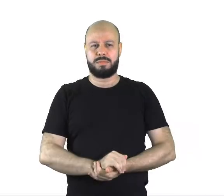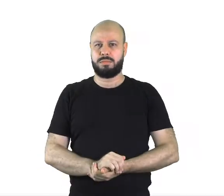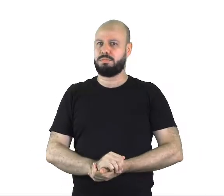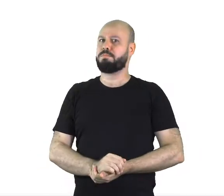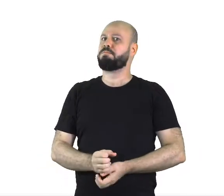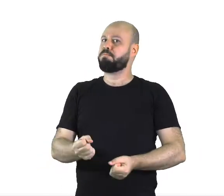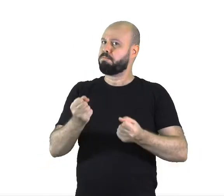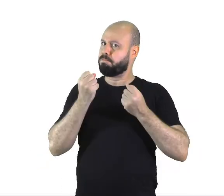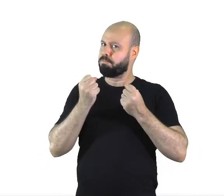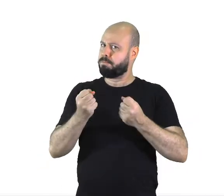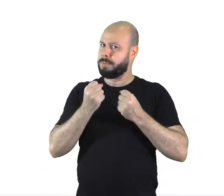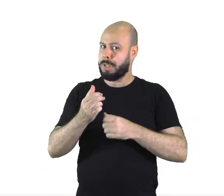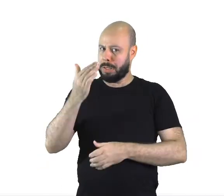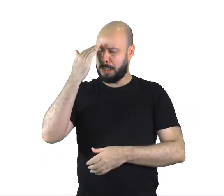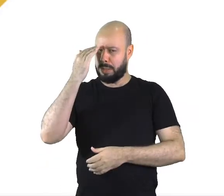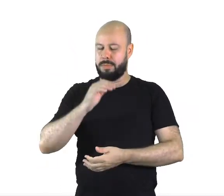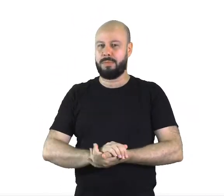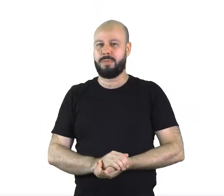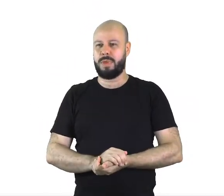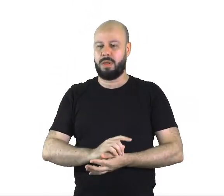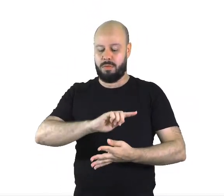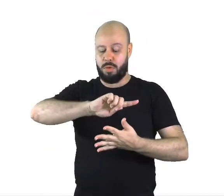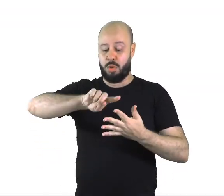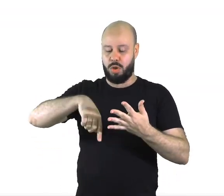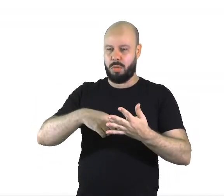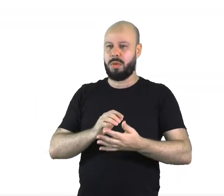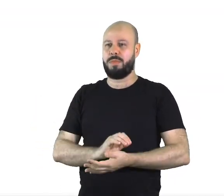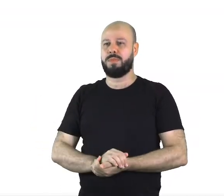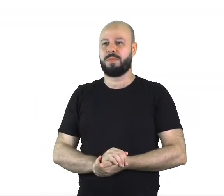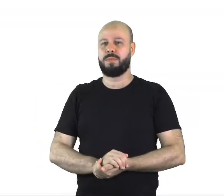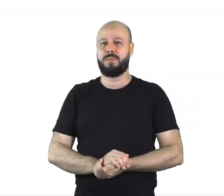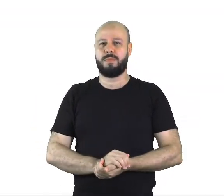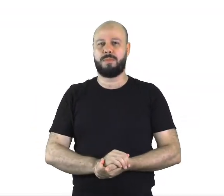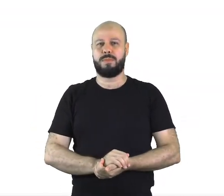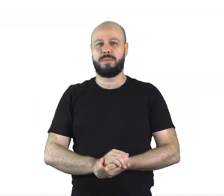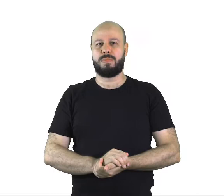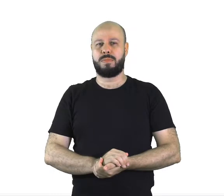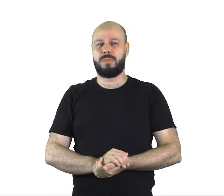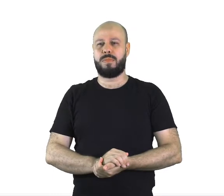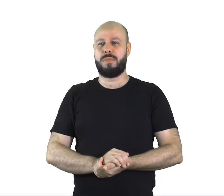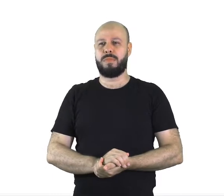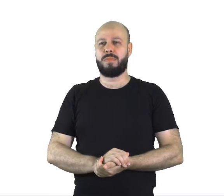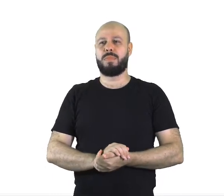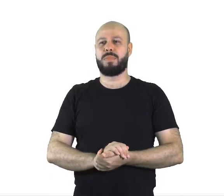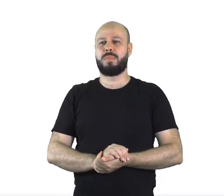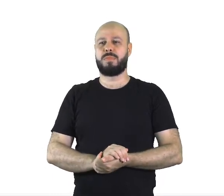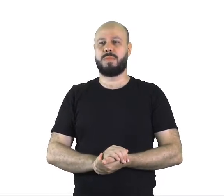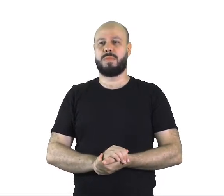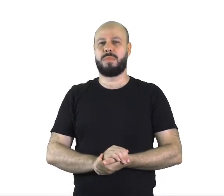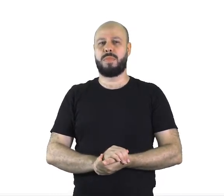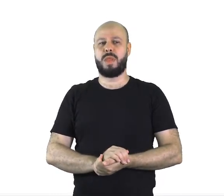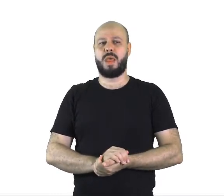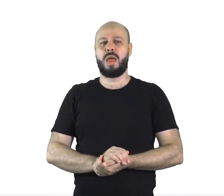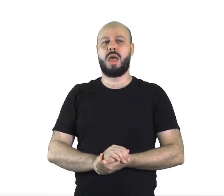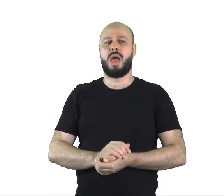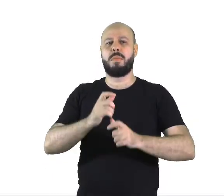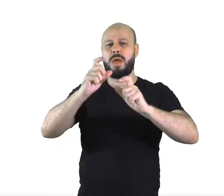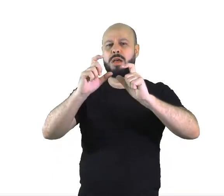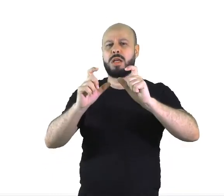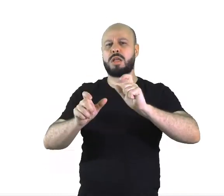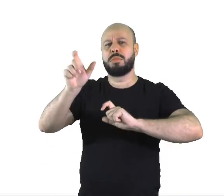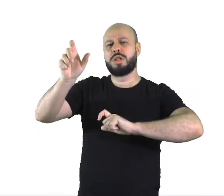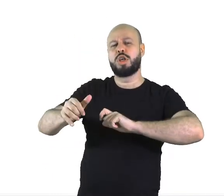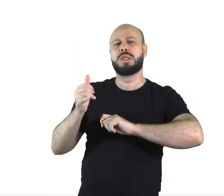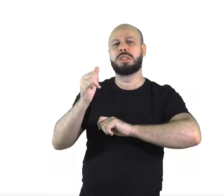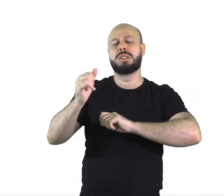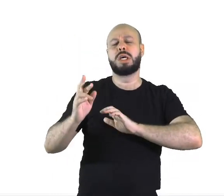Pesado, né, gente? Vamos ver as alternativas, vamos ver o restante da questão. Nessa tirinha, a personagem faz referência a uma